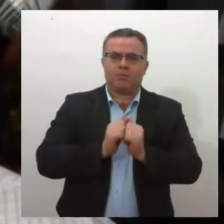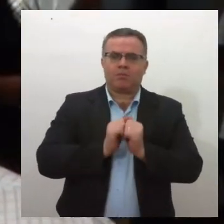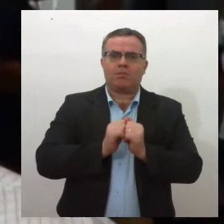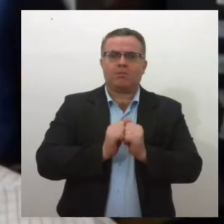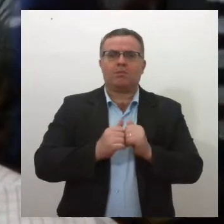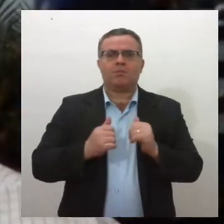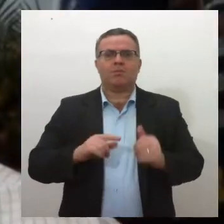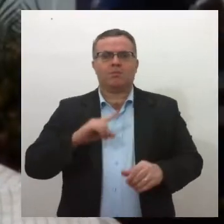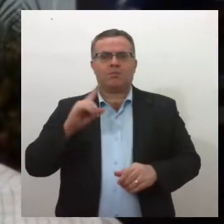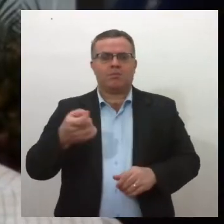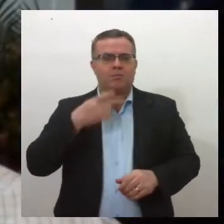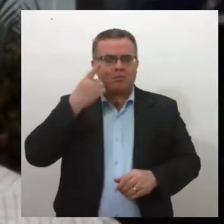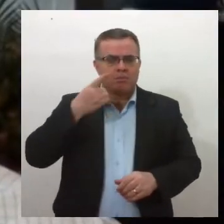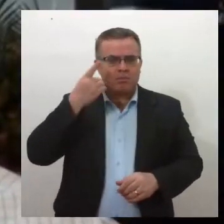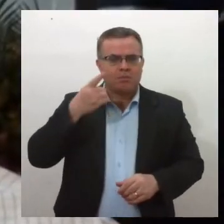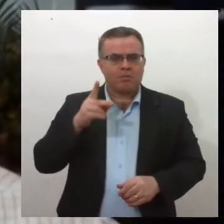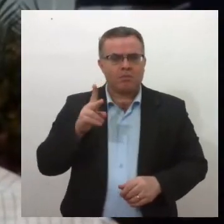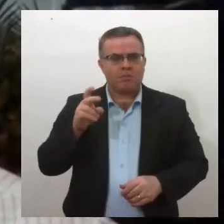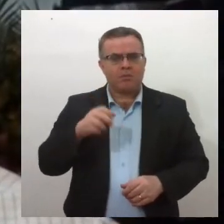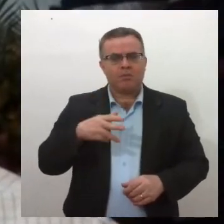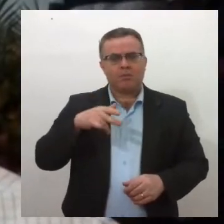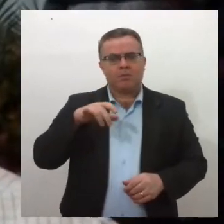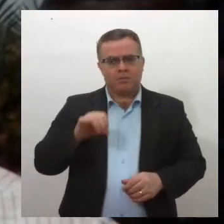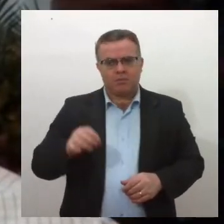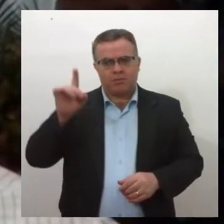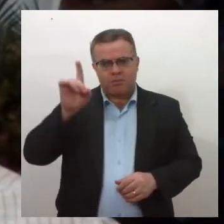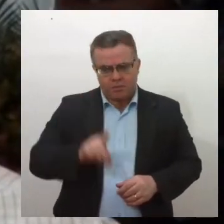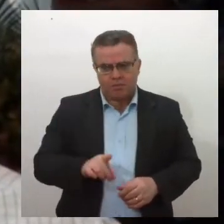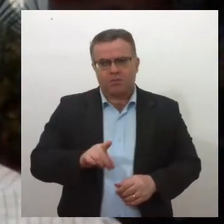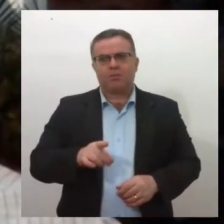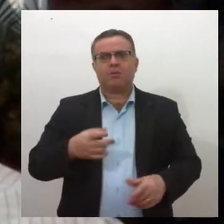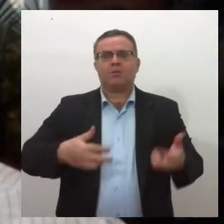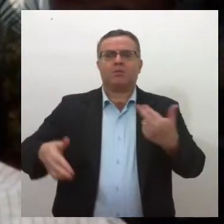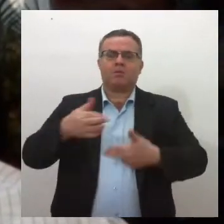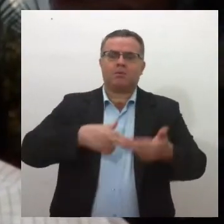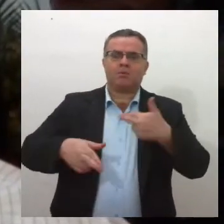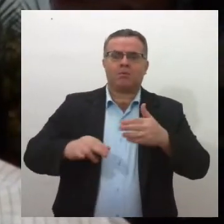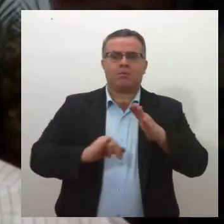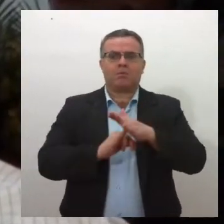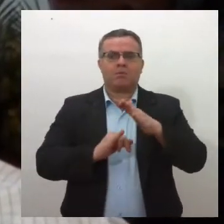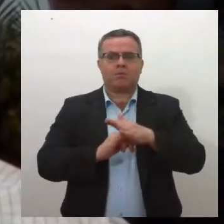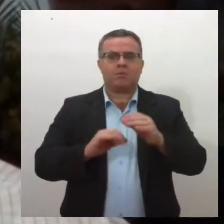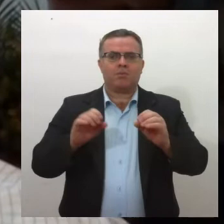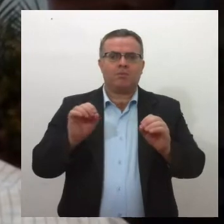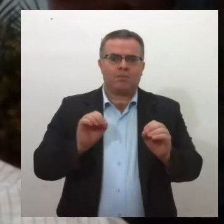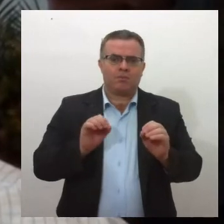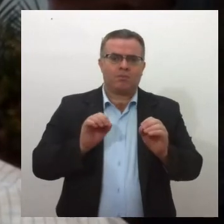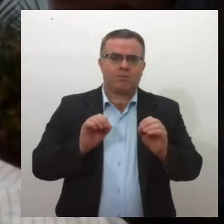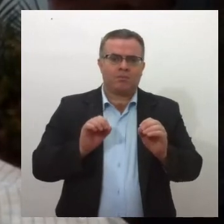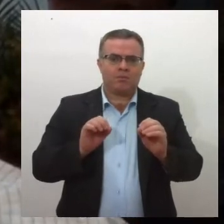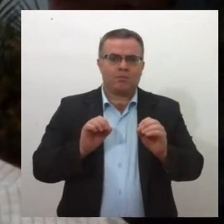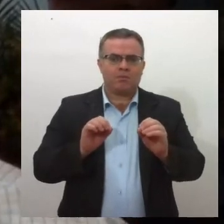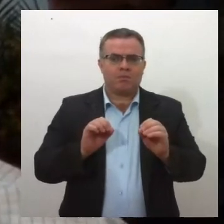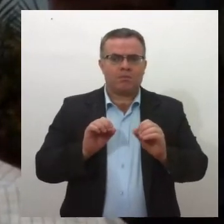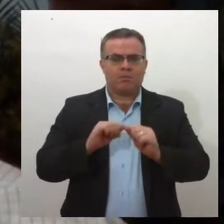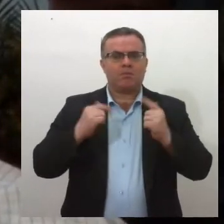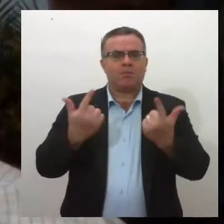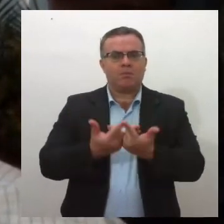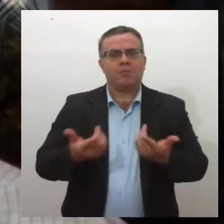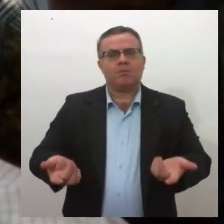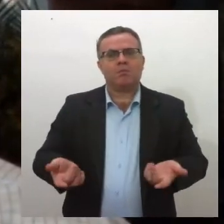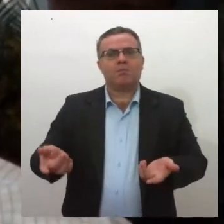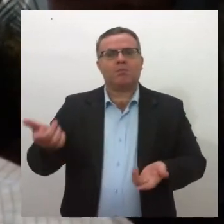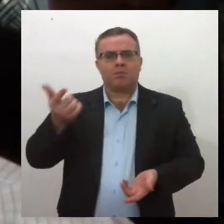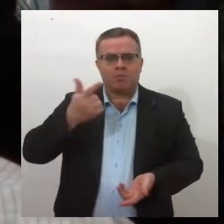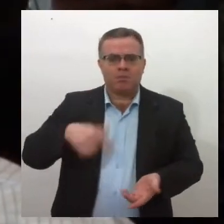o ex-deputado estadual e atual diretor de Relações Institucionais da Alese, Venâncio Fonseca, ratificou